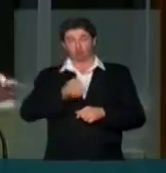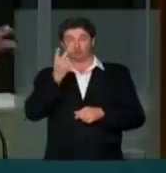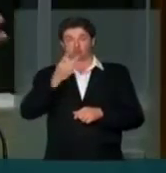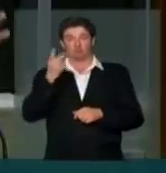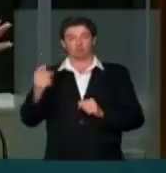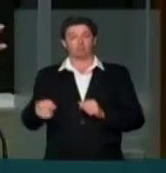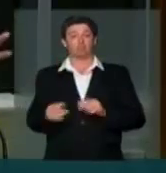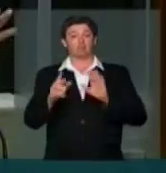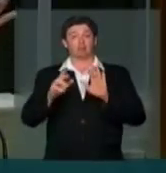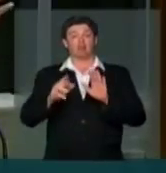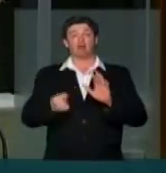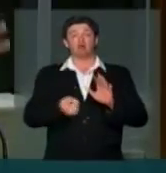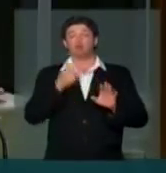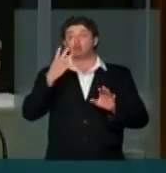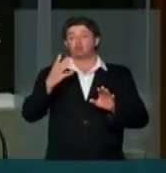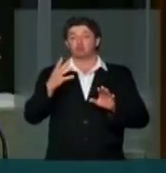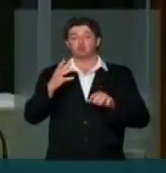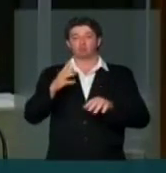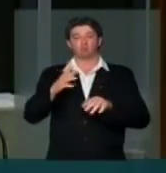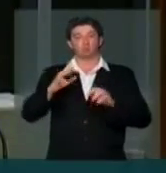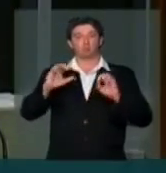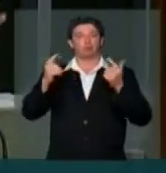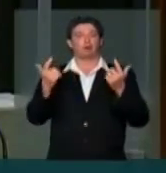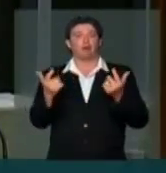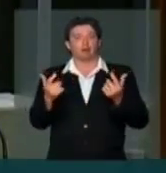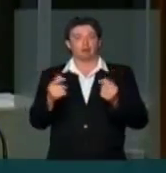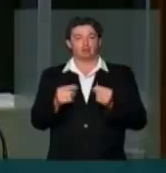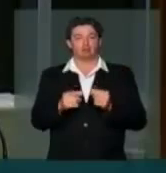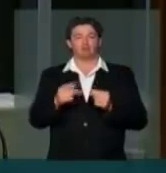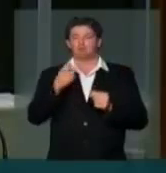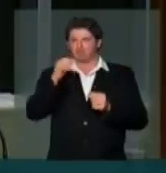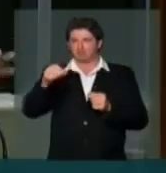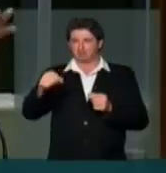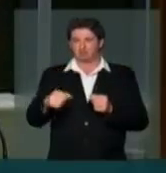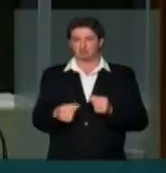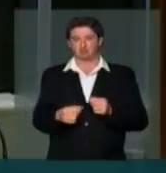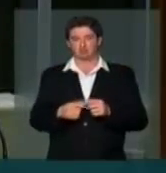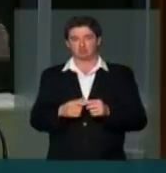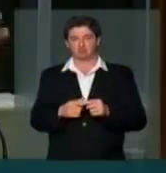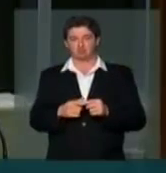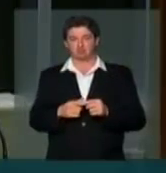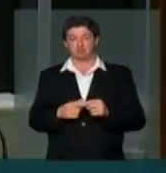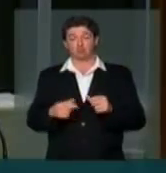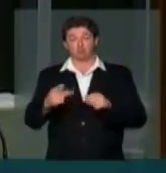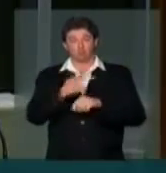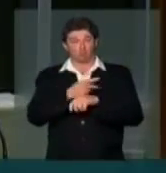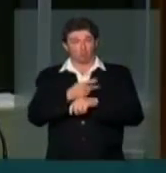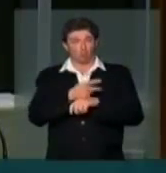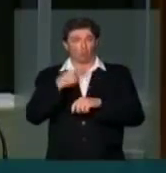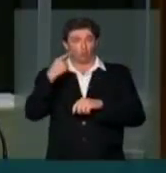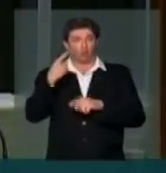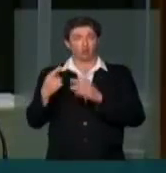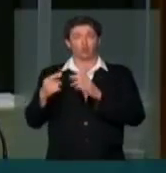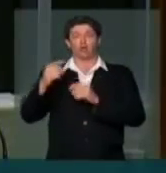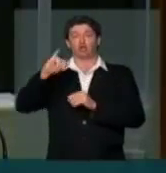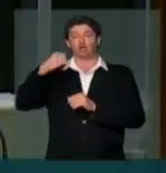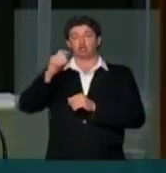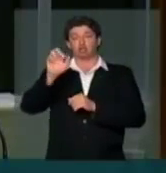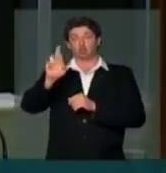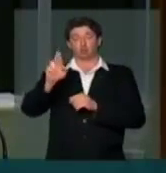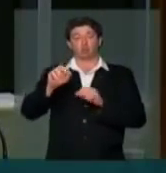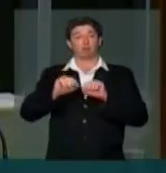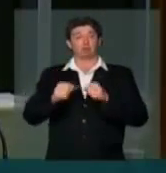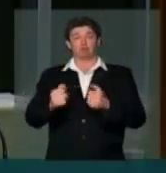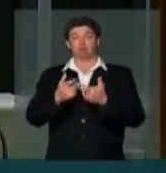deputada, foi o discurso do óbvio. Eu disse sim, o procurador Rodrigo Janot defendeu